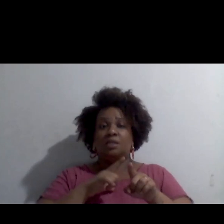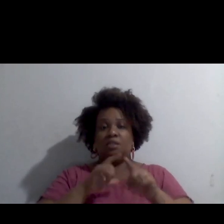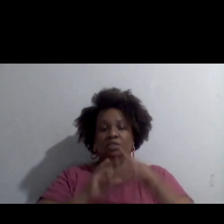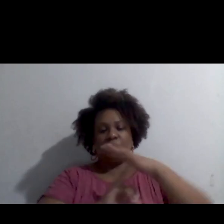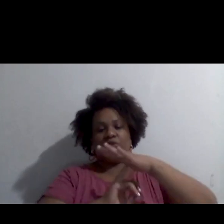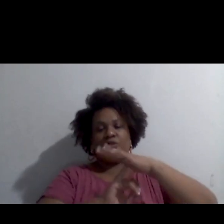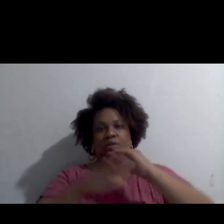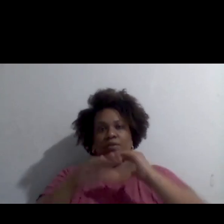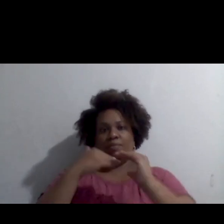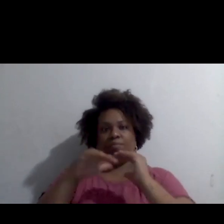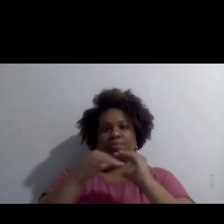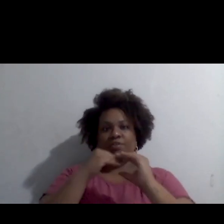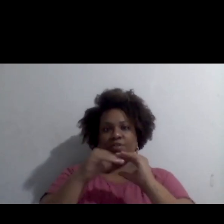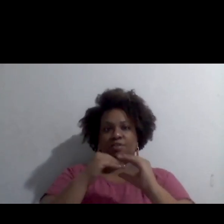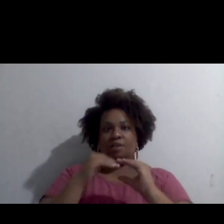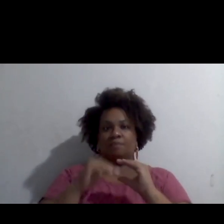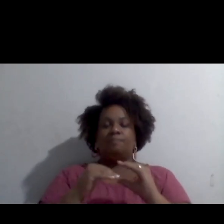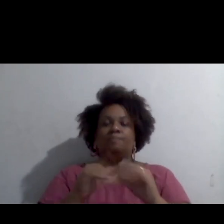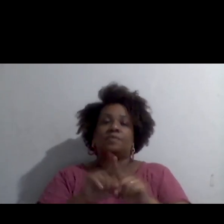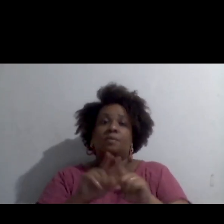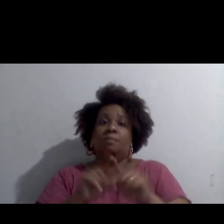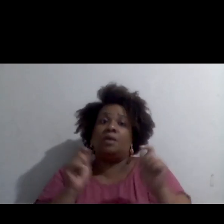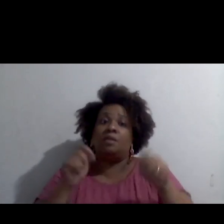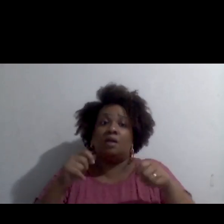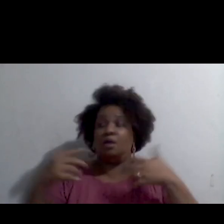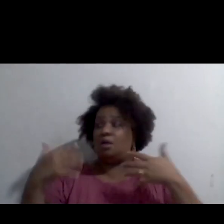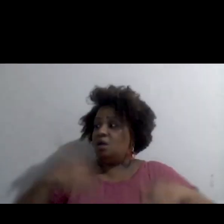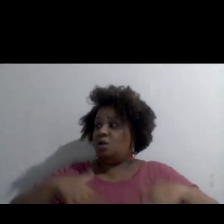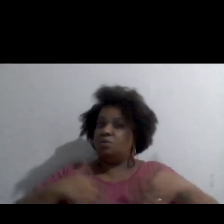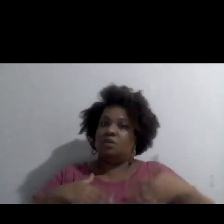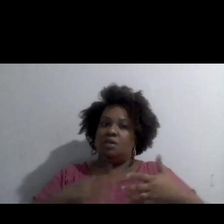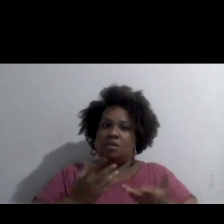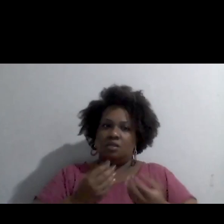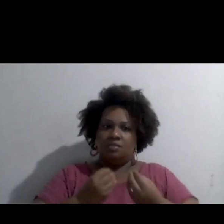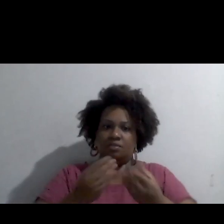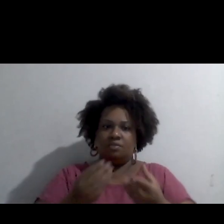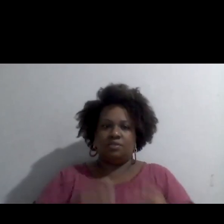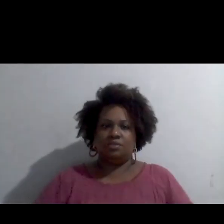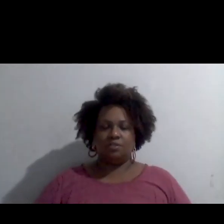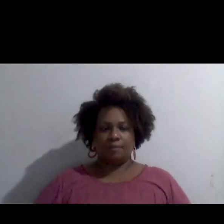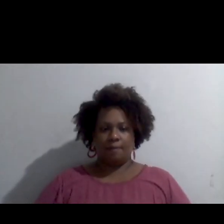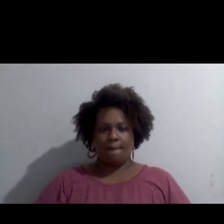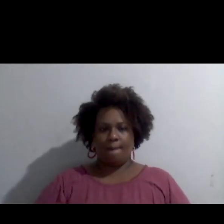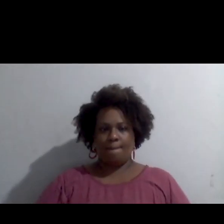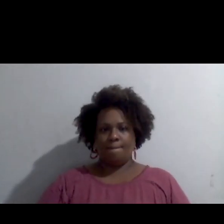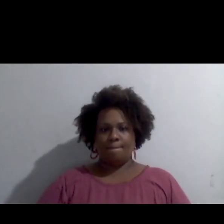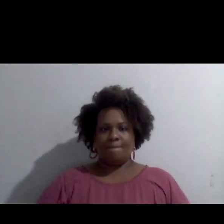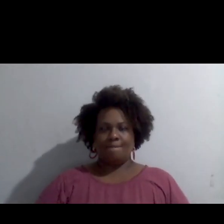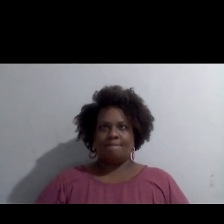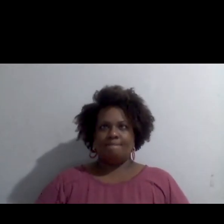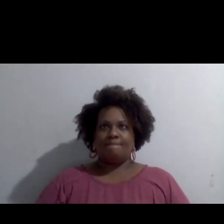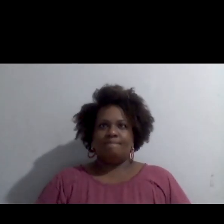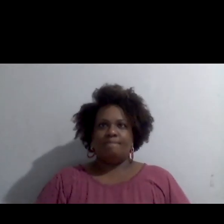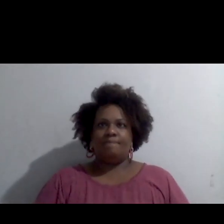tal, para que a gente também fique um pouco alinhado, mas é isso. Agora eu vou passar para... Bruno?